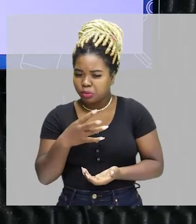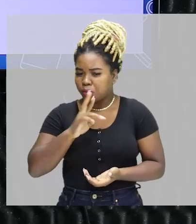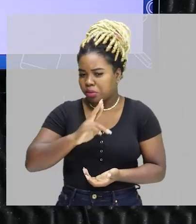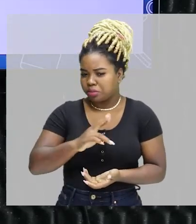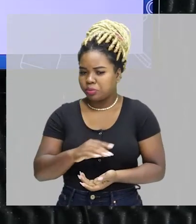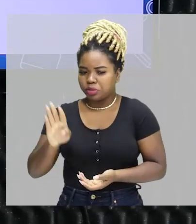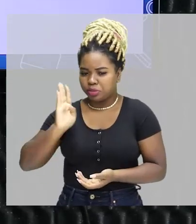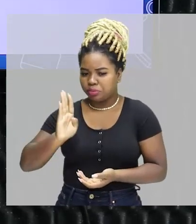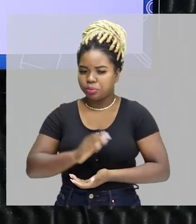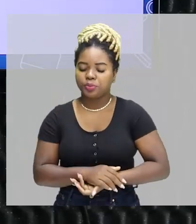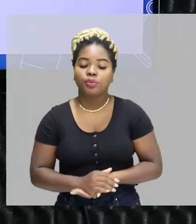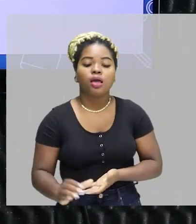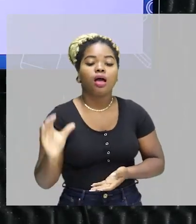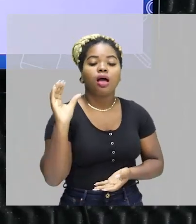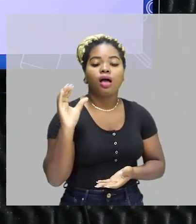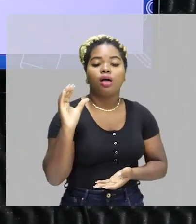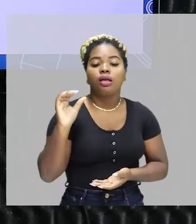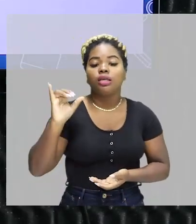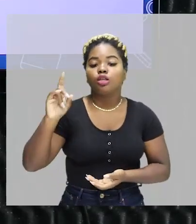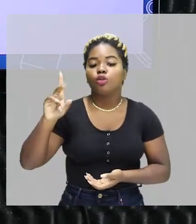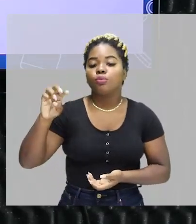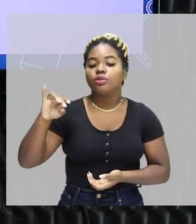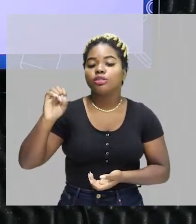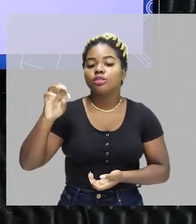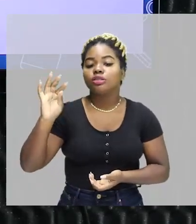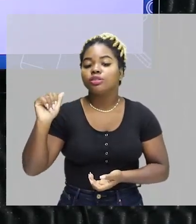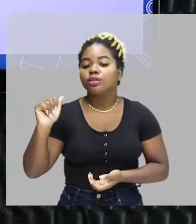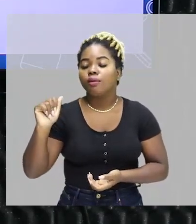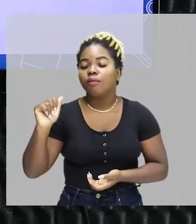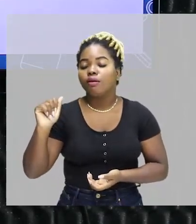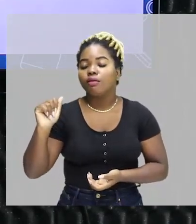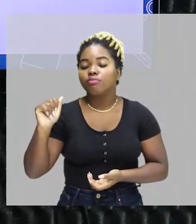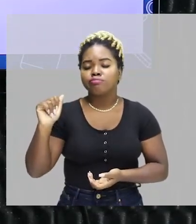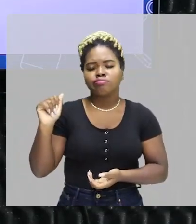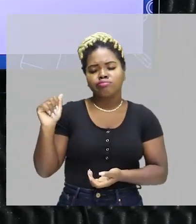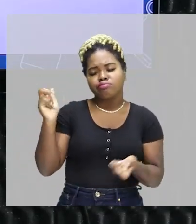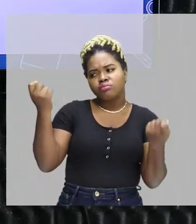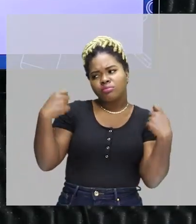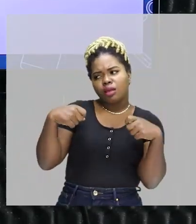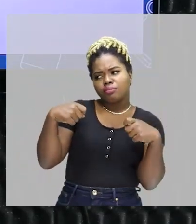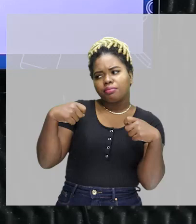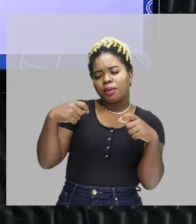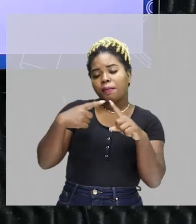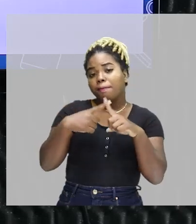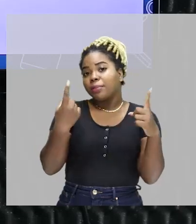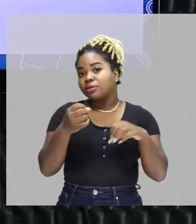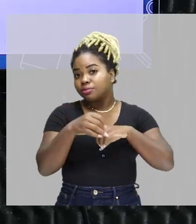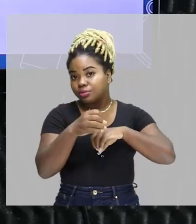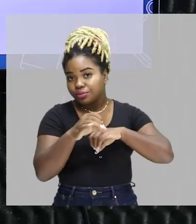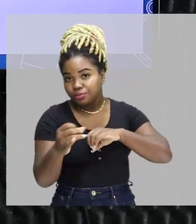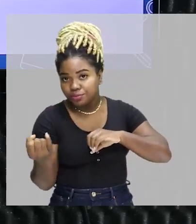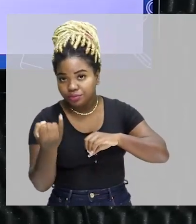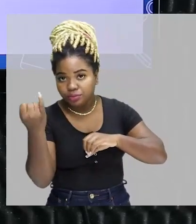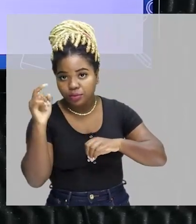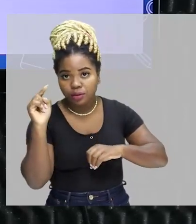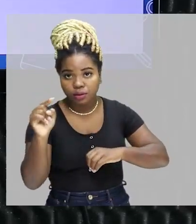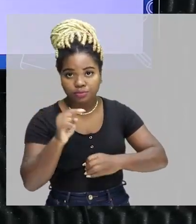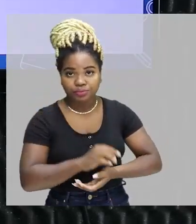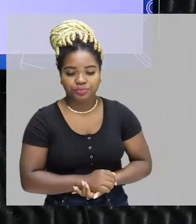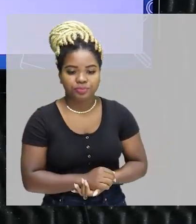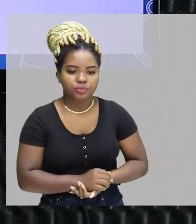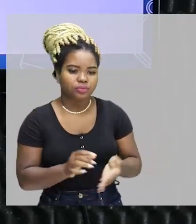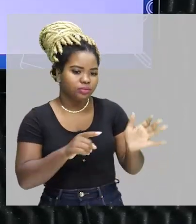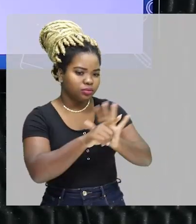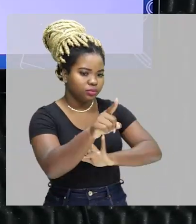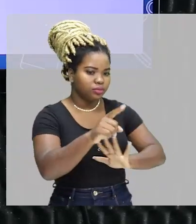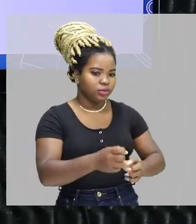resposta melhor. A iluminista. A iluminista faria até sentido, mas nós temos uma dica importante aqui no bojo da questão